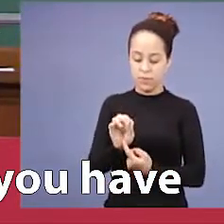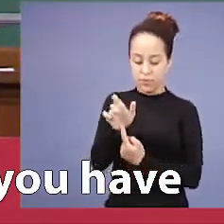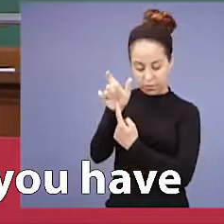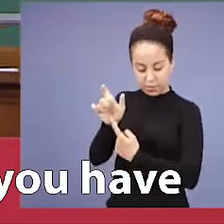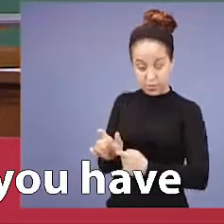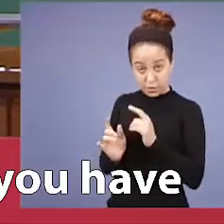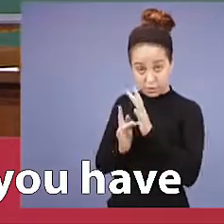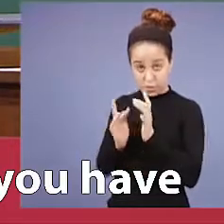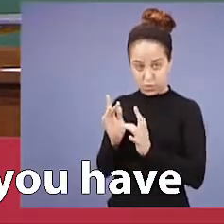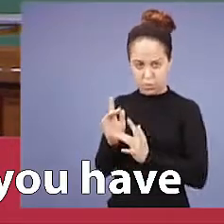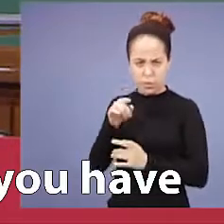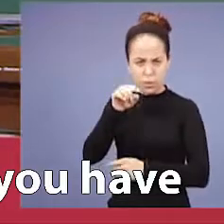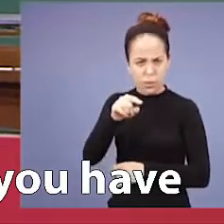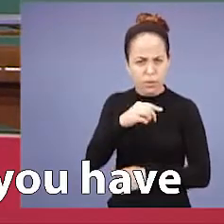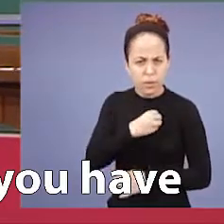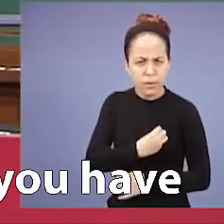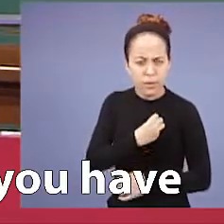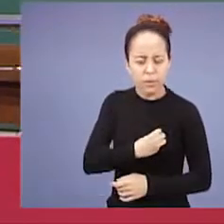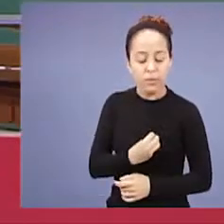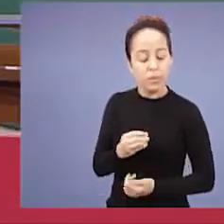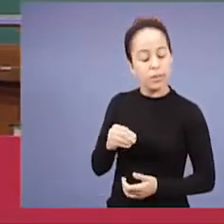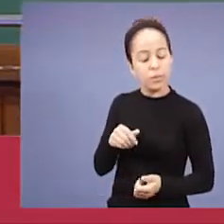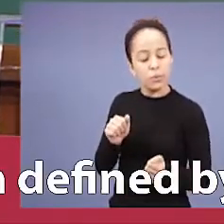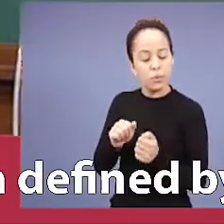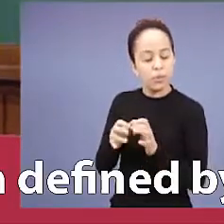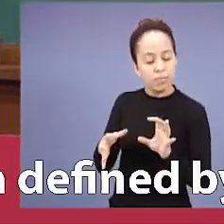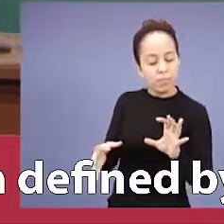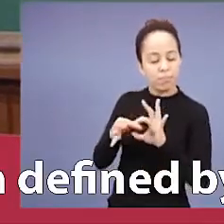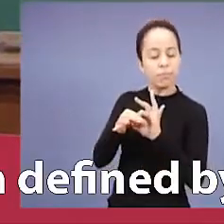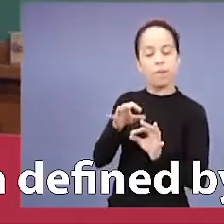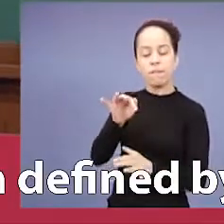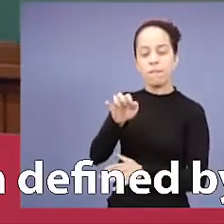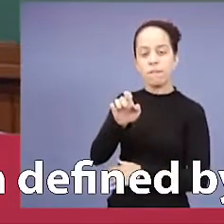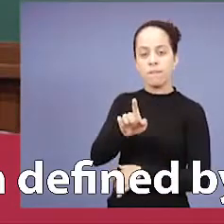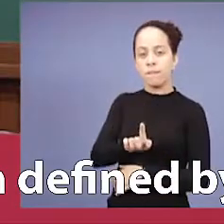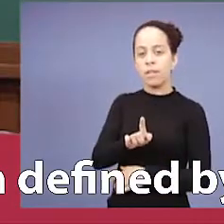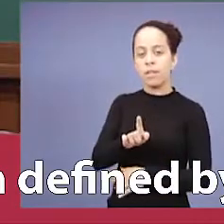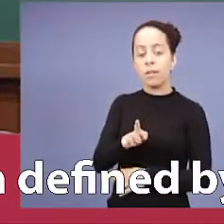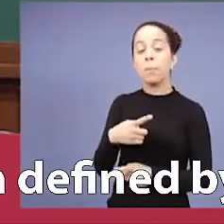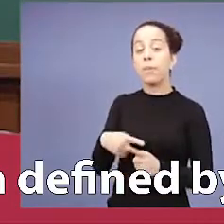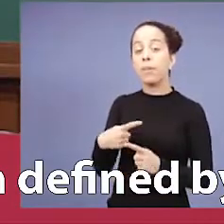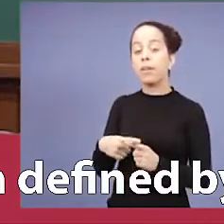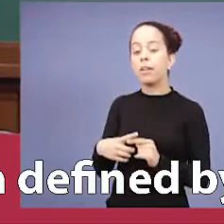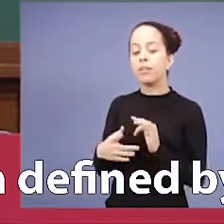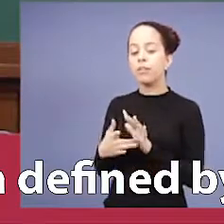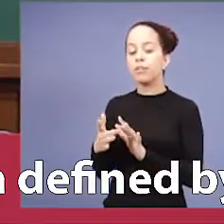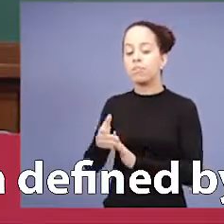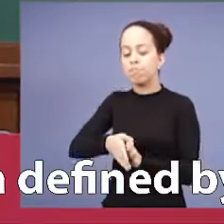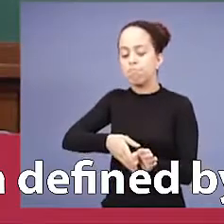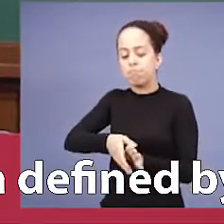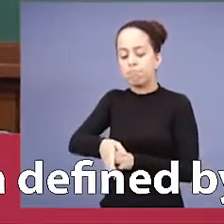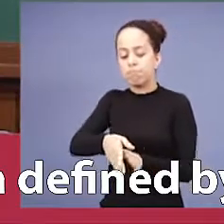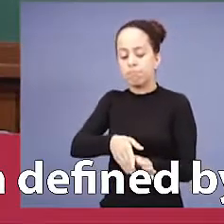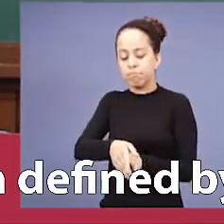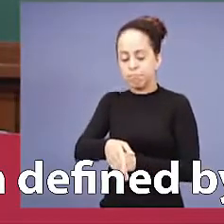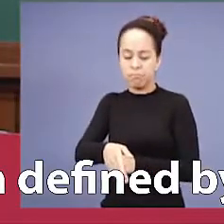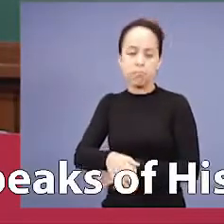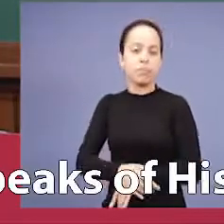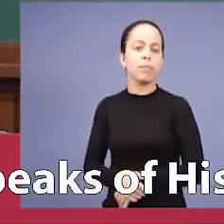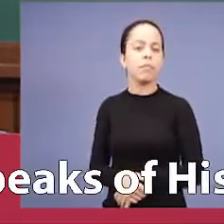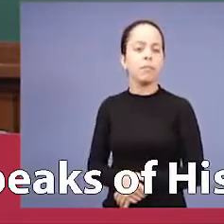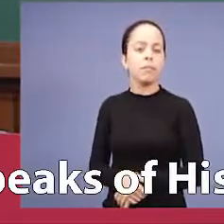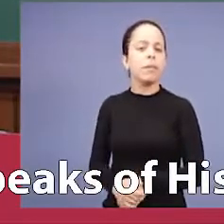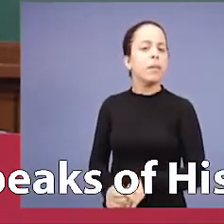está na fé que você tem definida pelo verbo qual é a fé